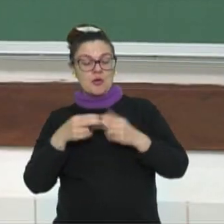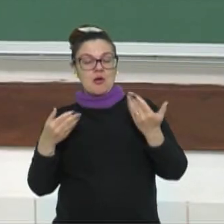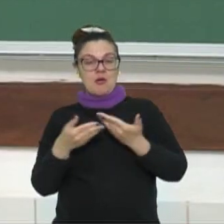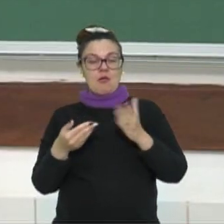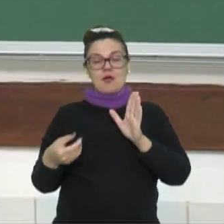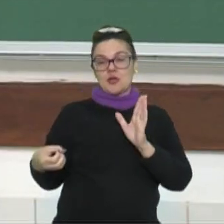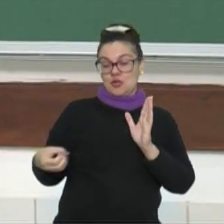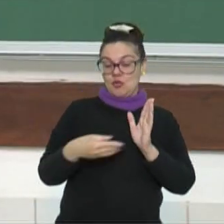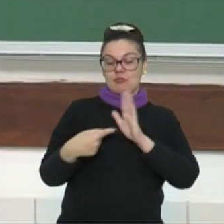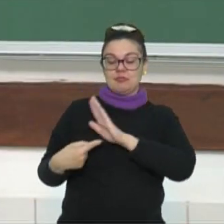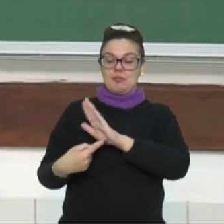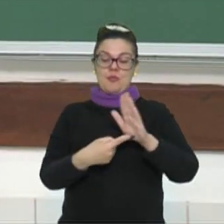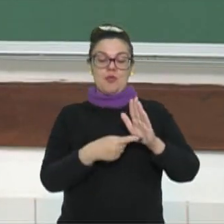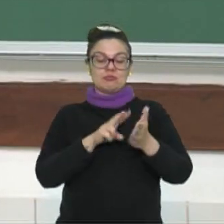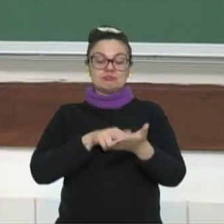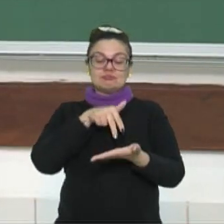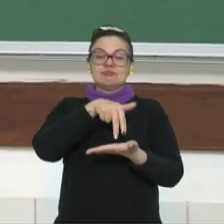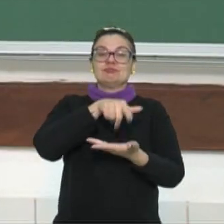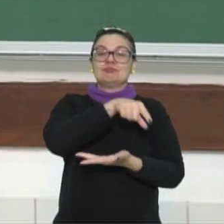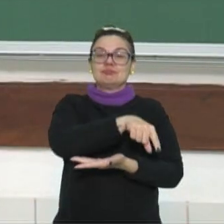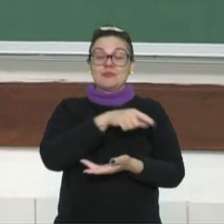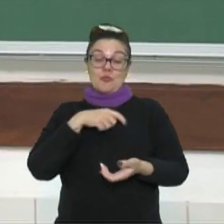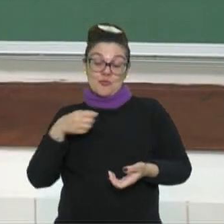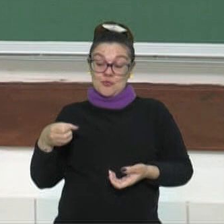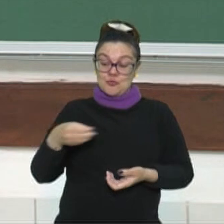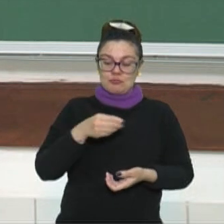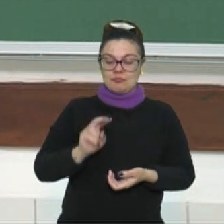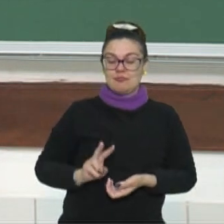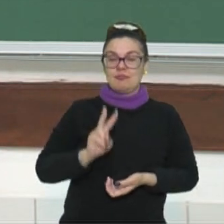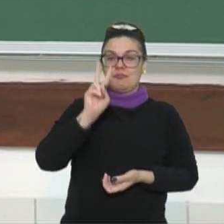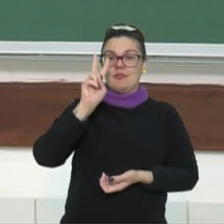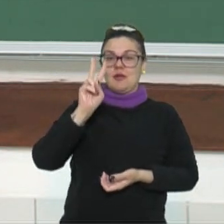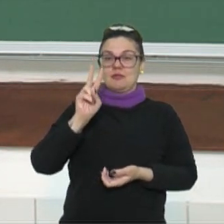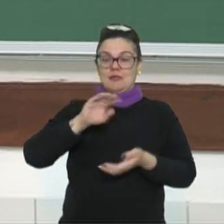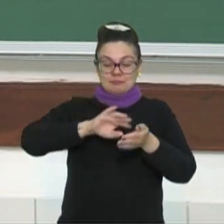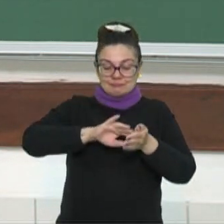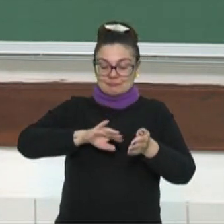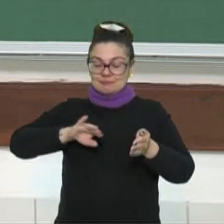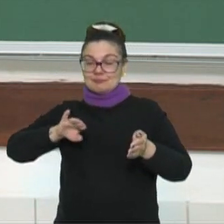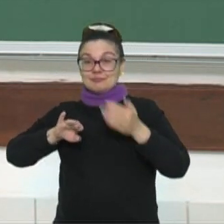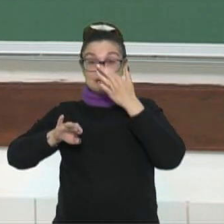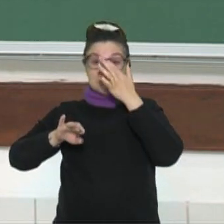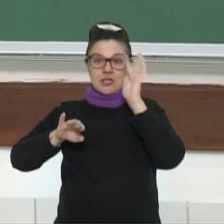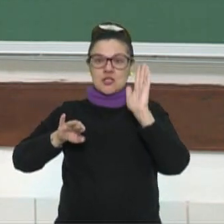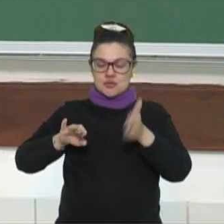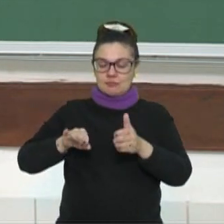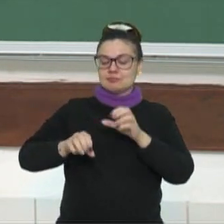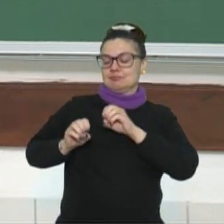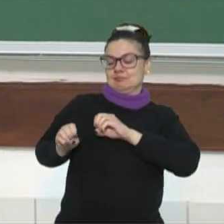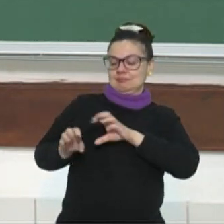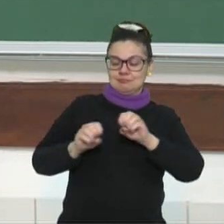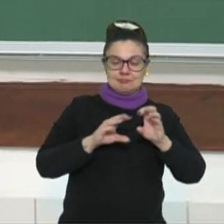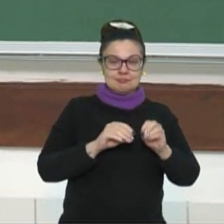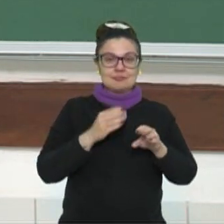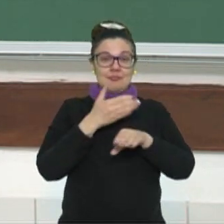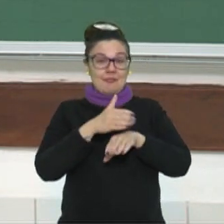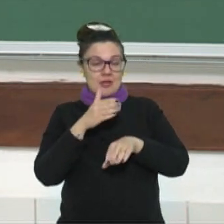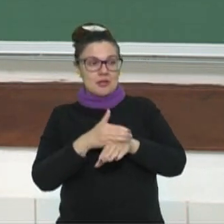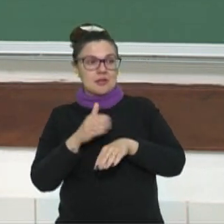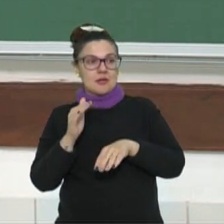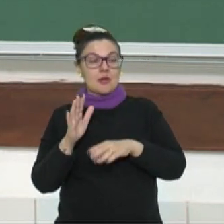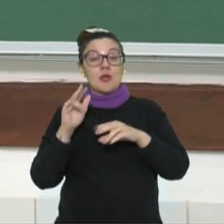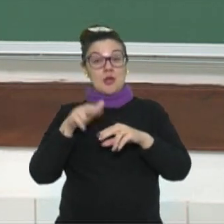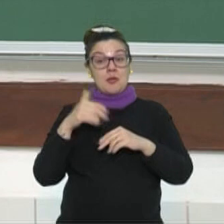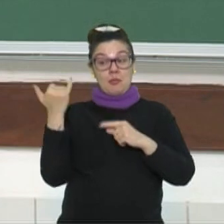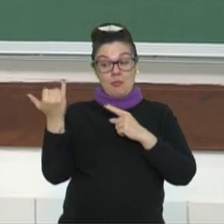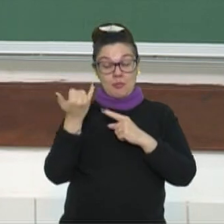moral protestante, nós temos alguns valores que vão sair daquilo que estava sendo praticado. E, portanto, é importante para a